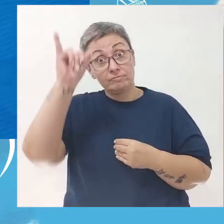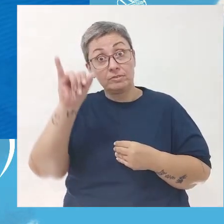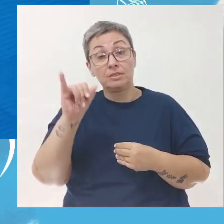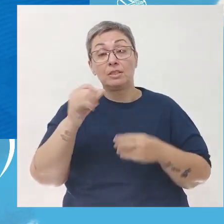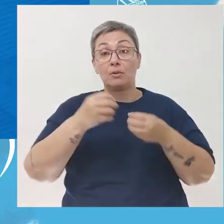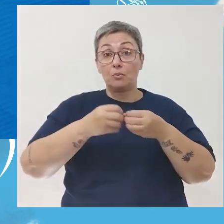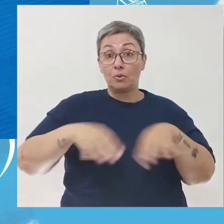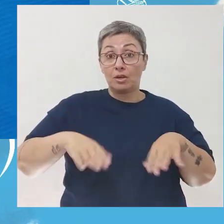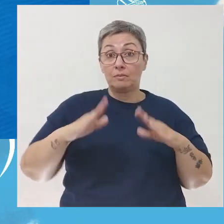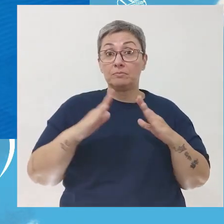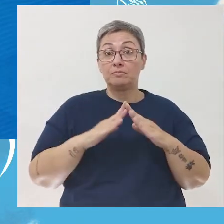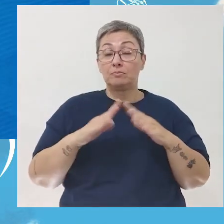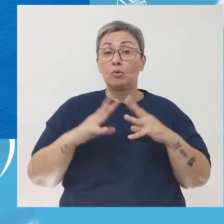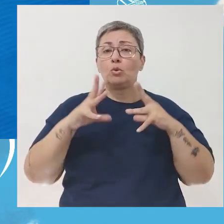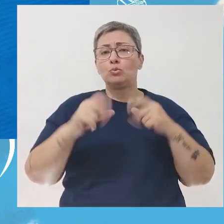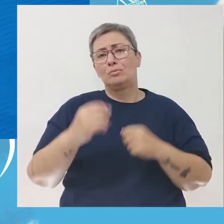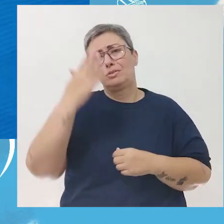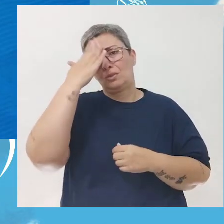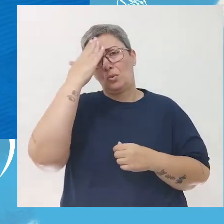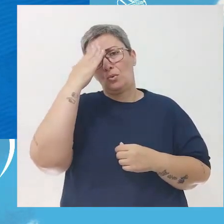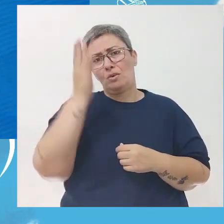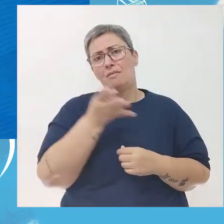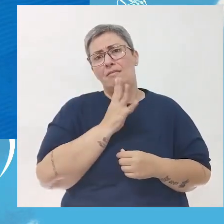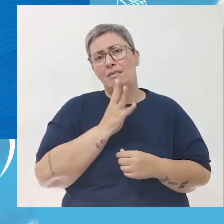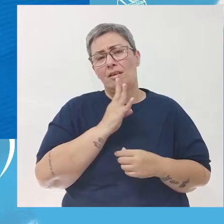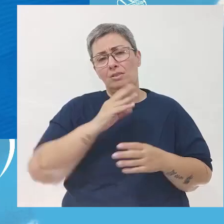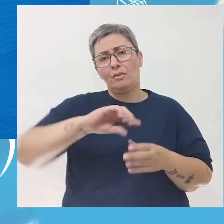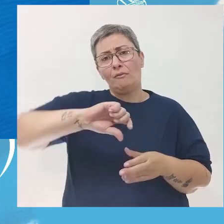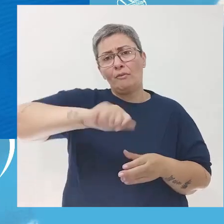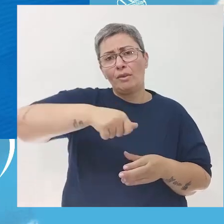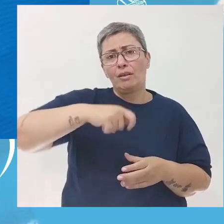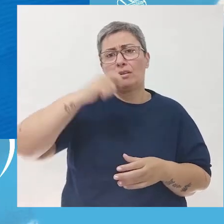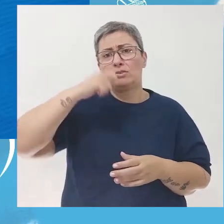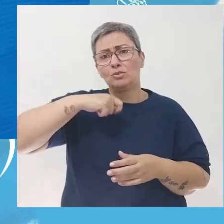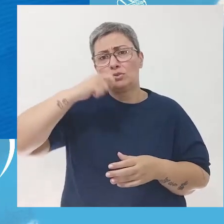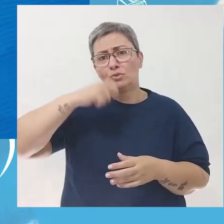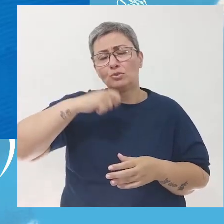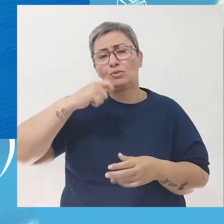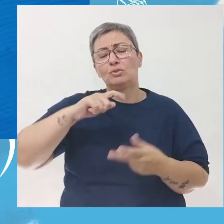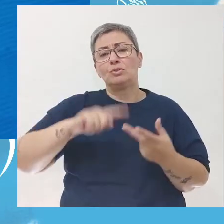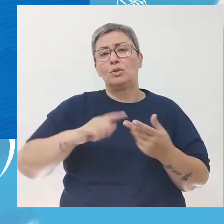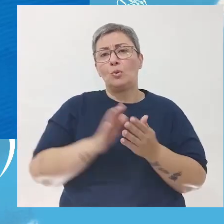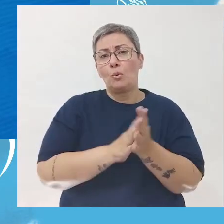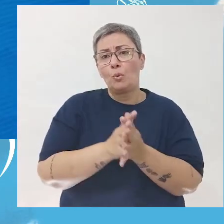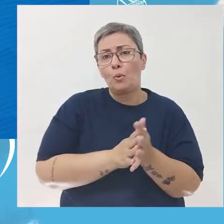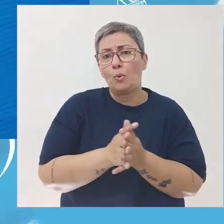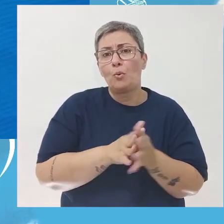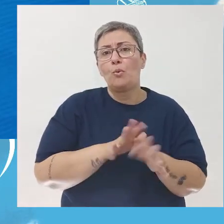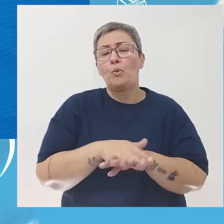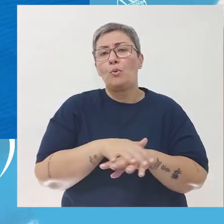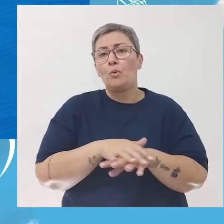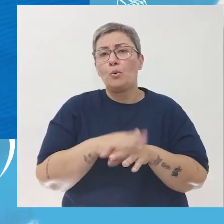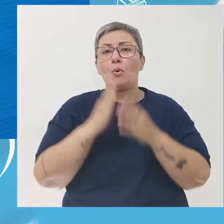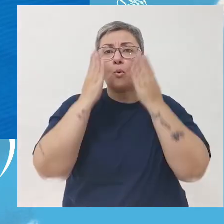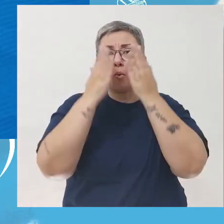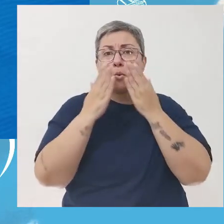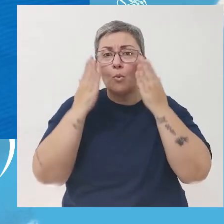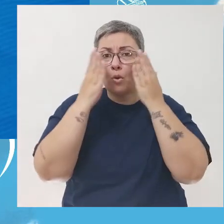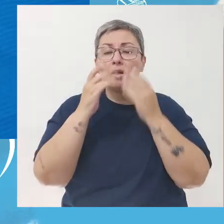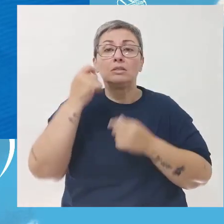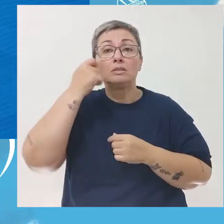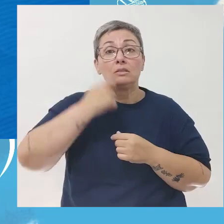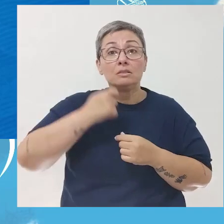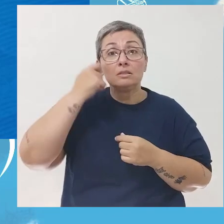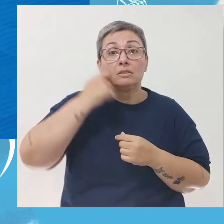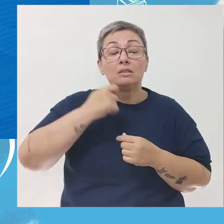desperdício na nossa casa, todo mundo já sabe. Fechar a torneira enquanto escova os dentes, esfrega as mãos, esfrega o rosto, faz